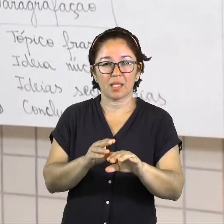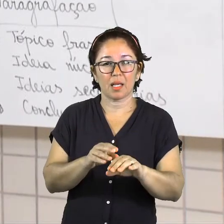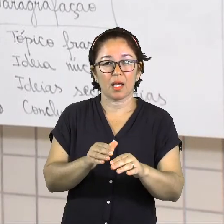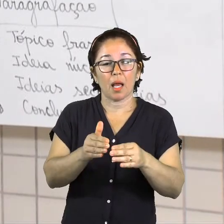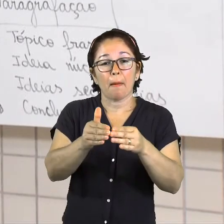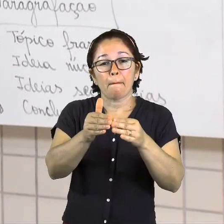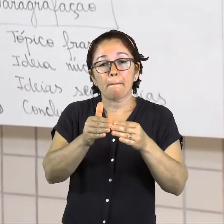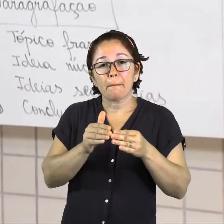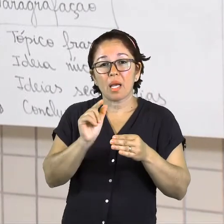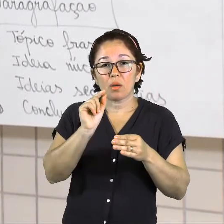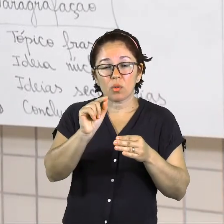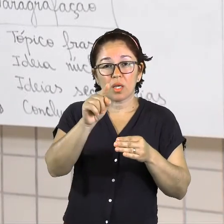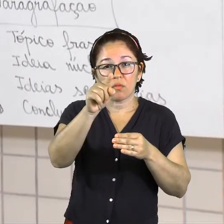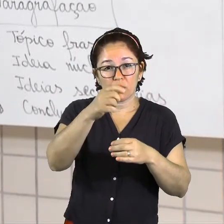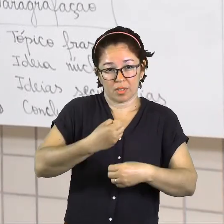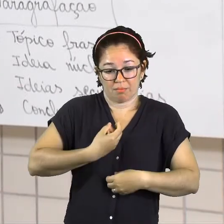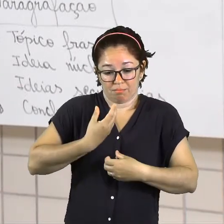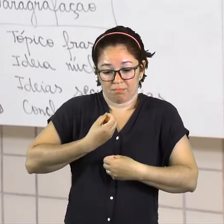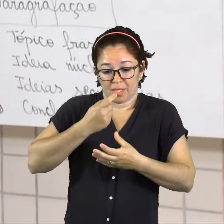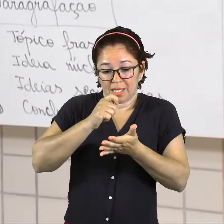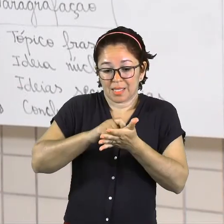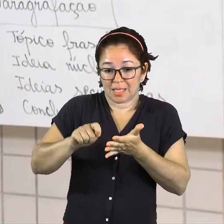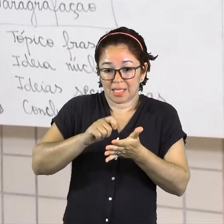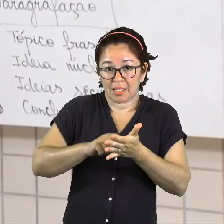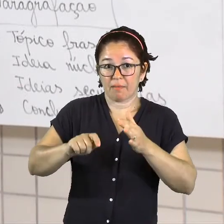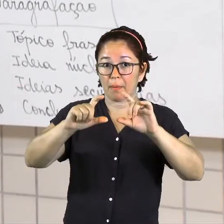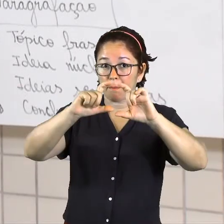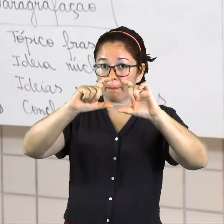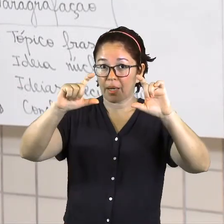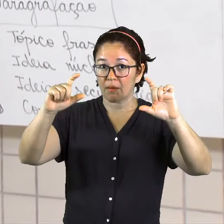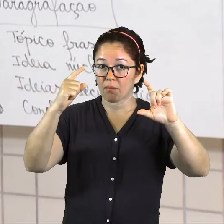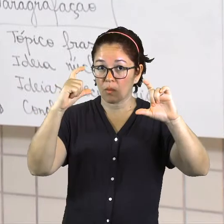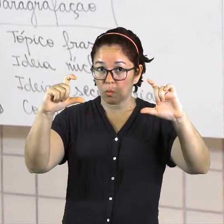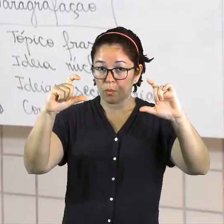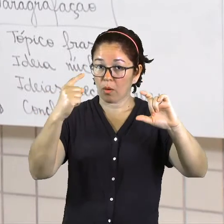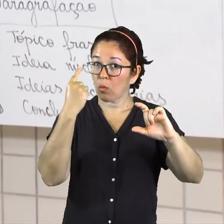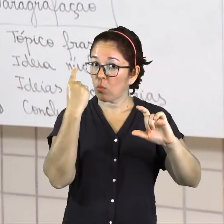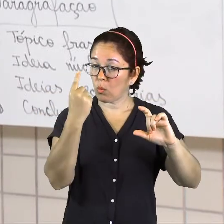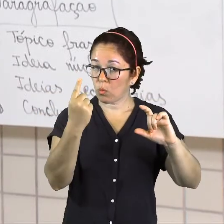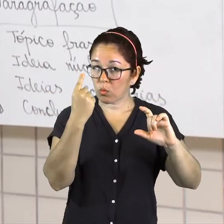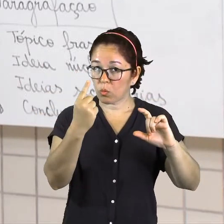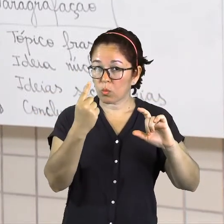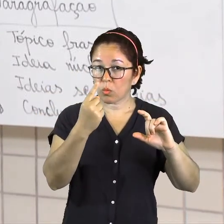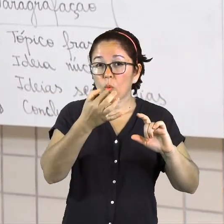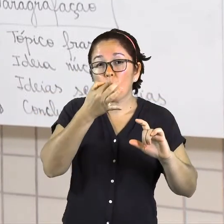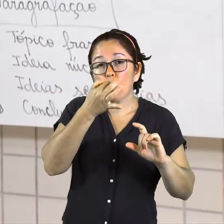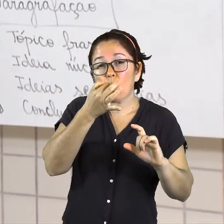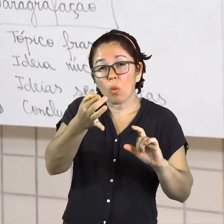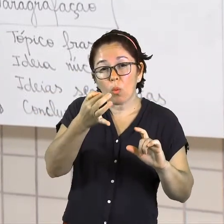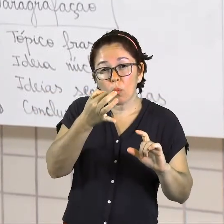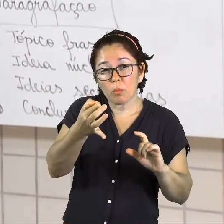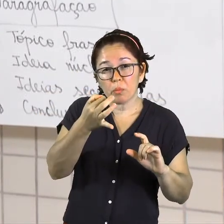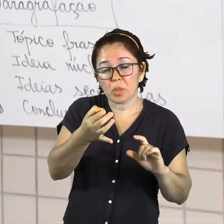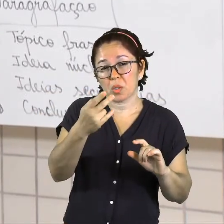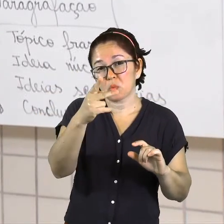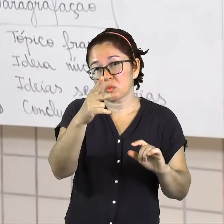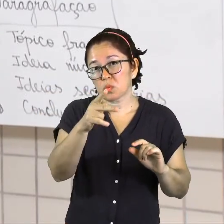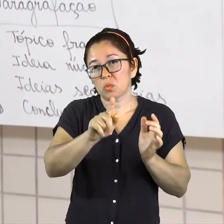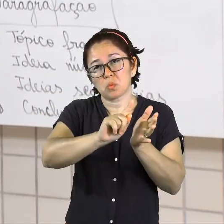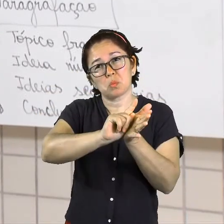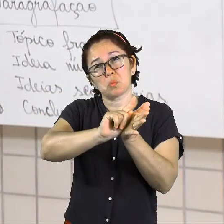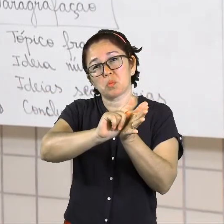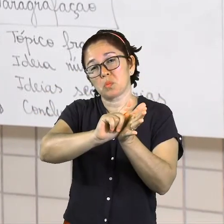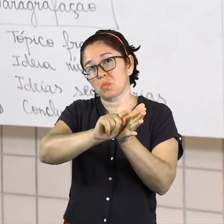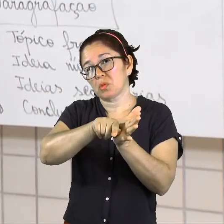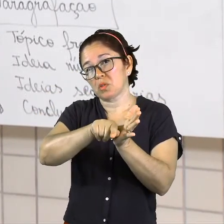produzir um parágrafo com a ideia lá, dependendo do gênero que você esteja